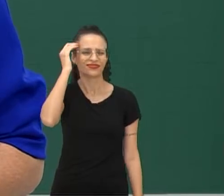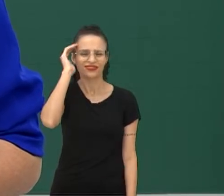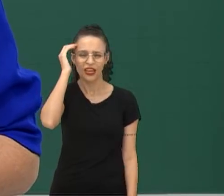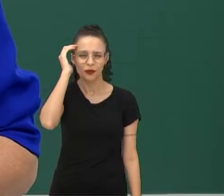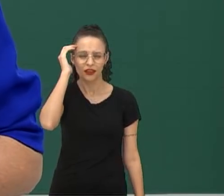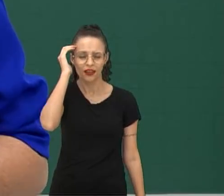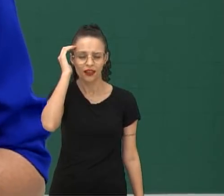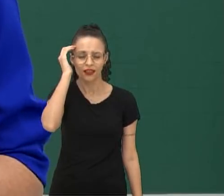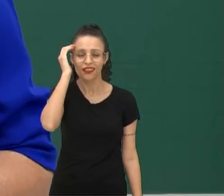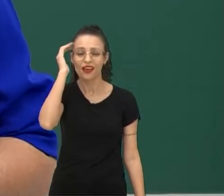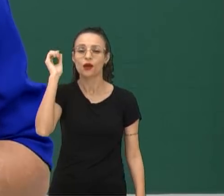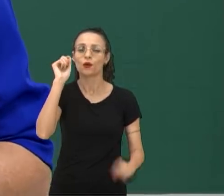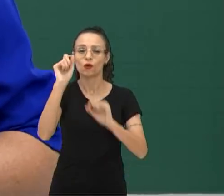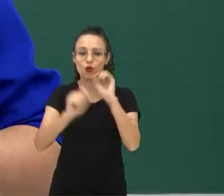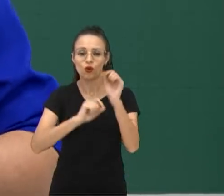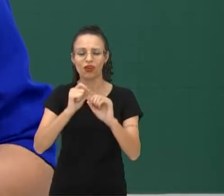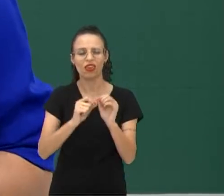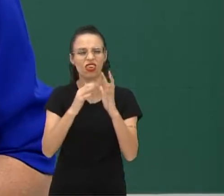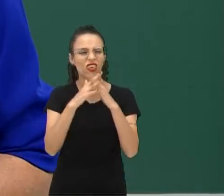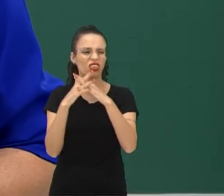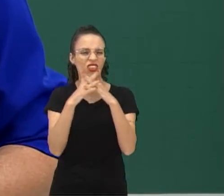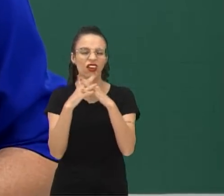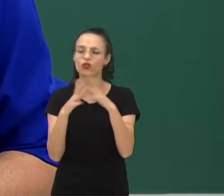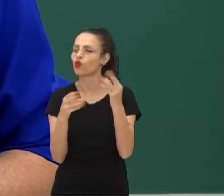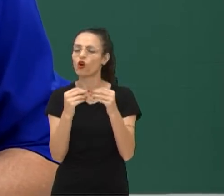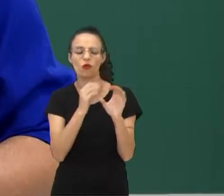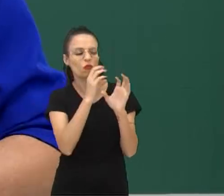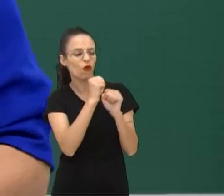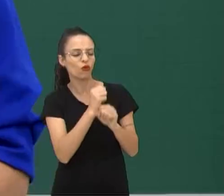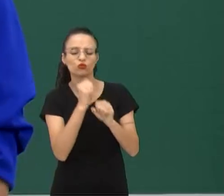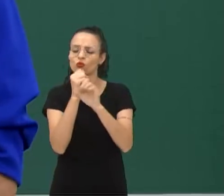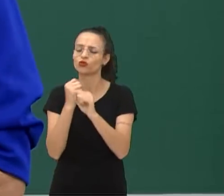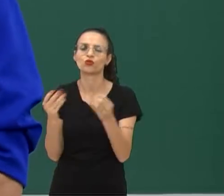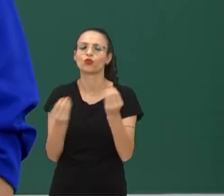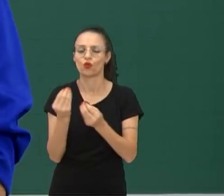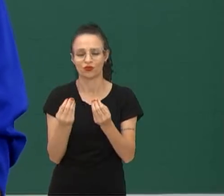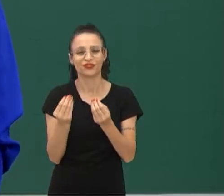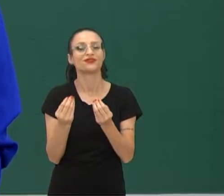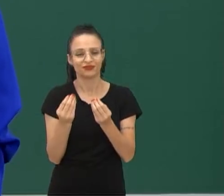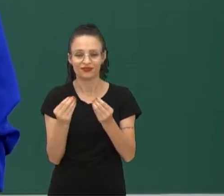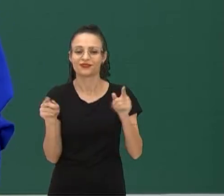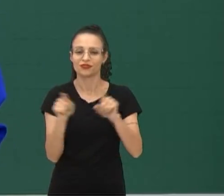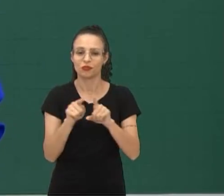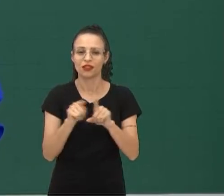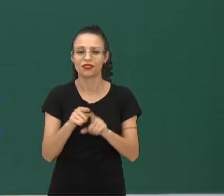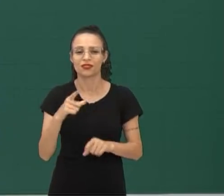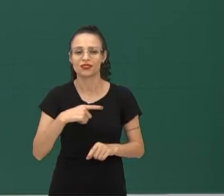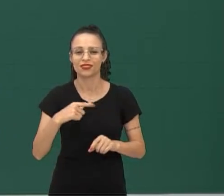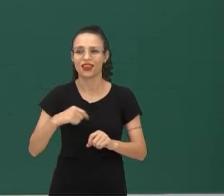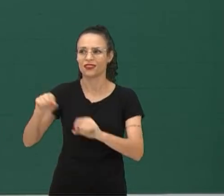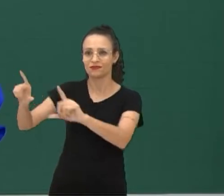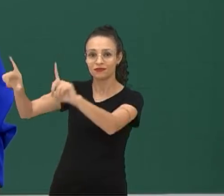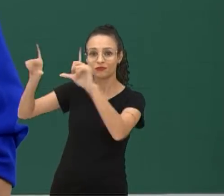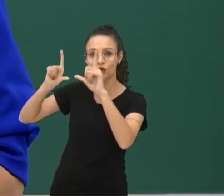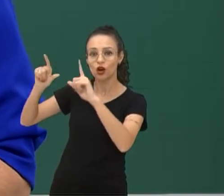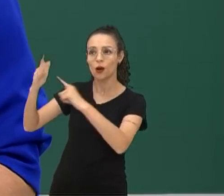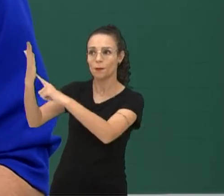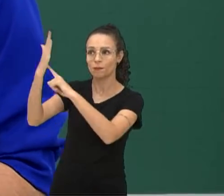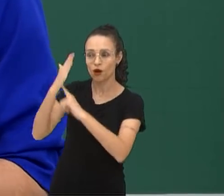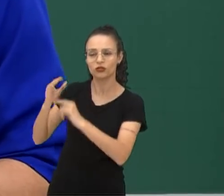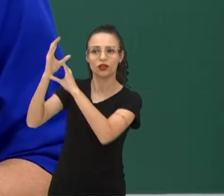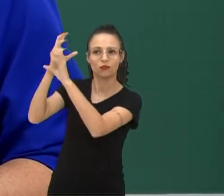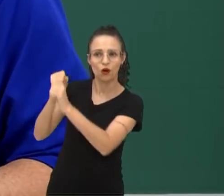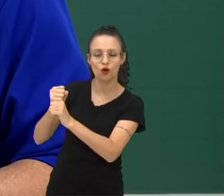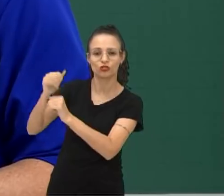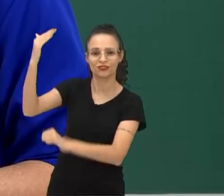o jogo, a gente acaba se perdendo como que é feita a pontuação, né? Às vezes tem até um equipamento que faz a pontuação automática, né?